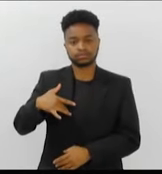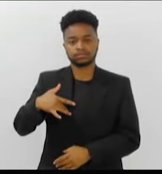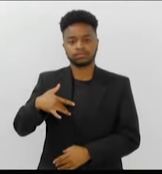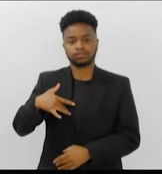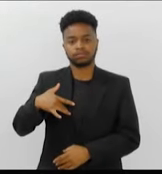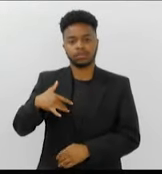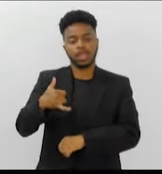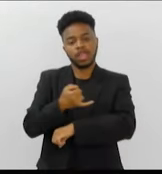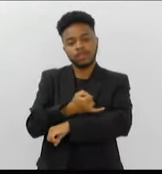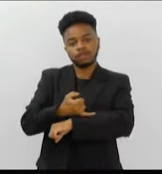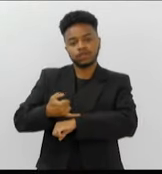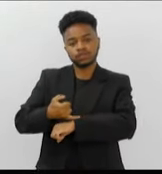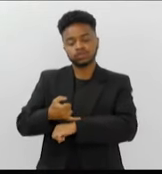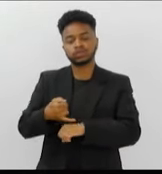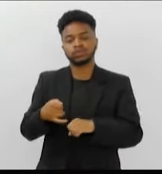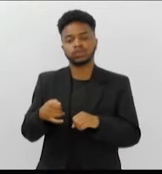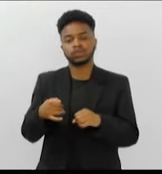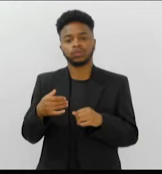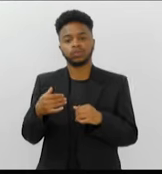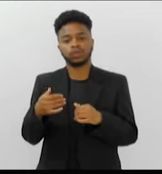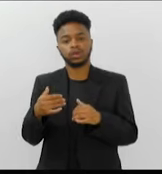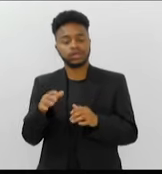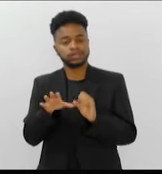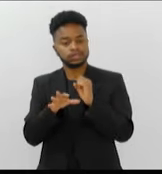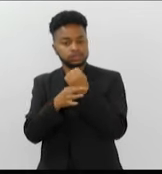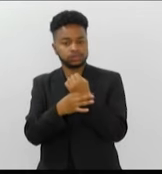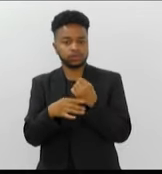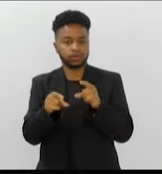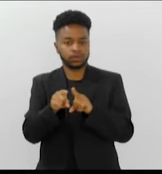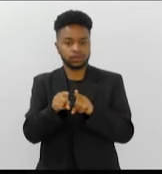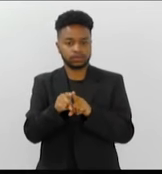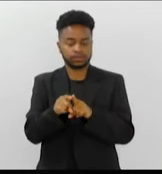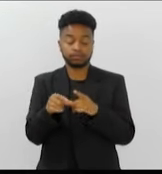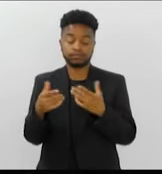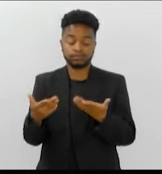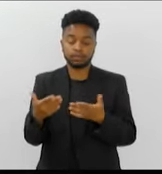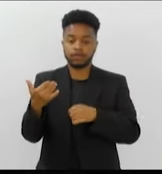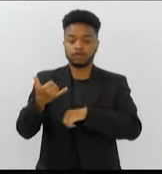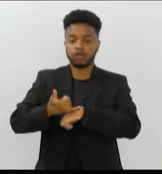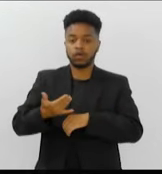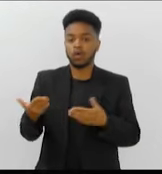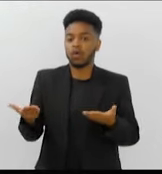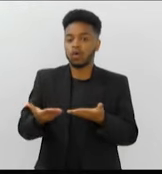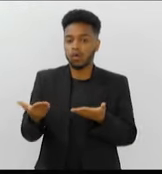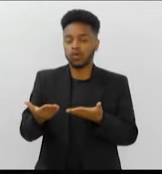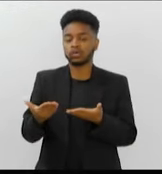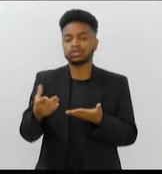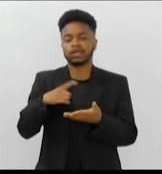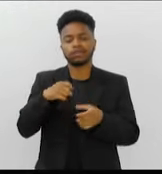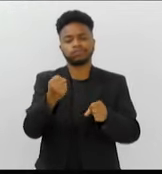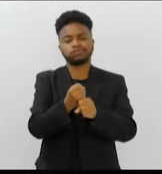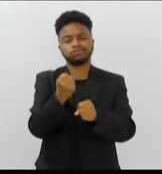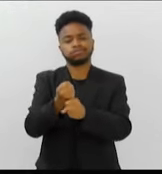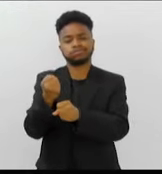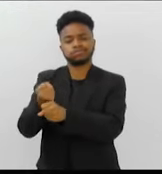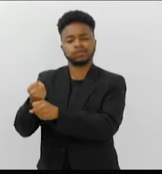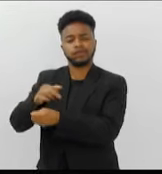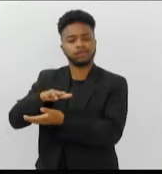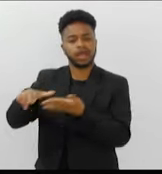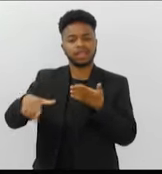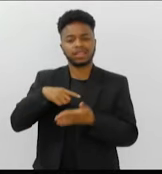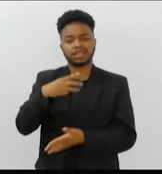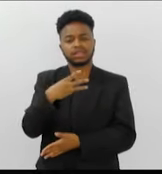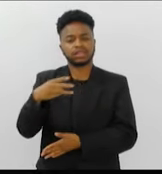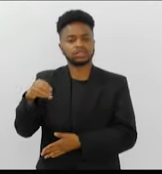na infraestrutura, na segurança. Volta Redonda hoje é um canteiro de obras. Tem mais de